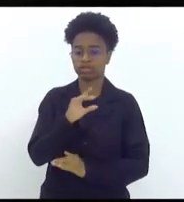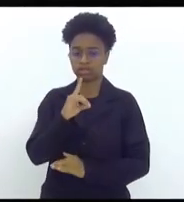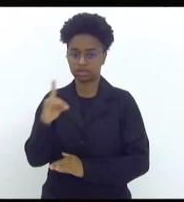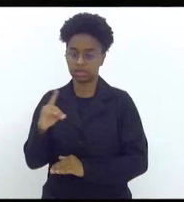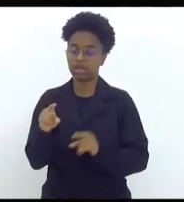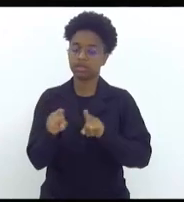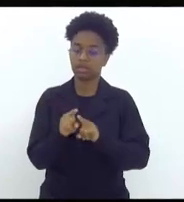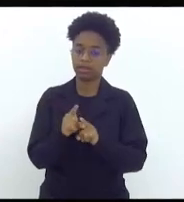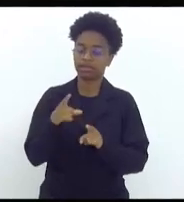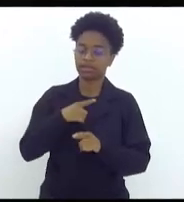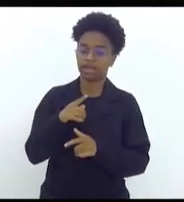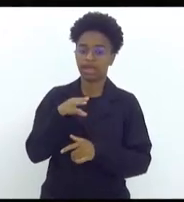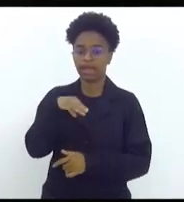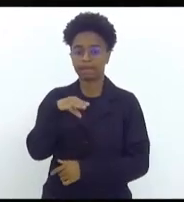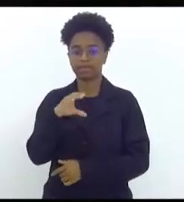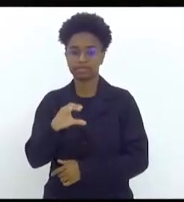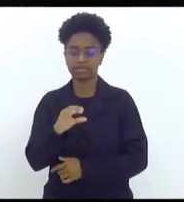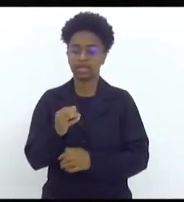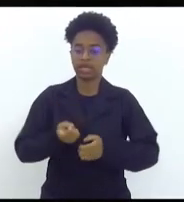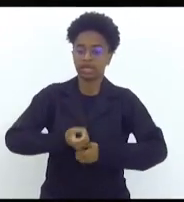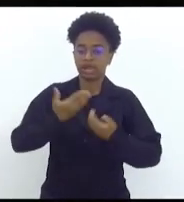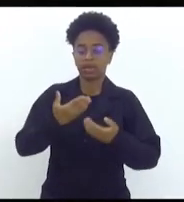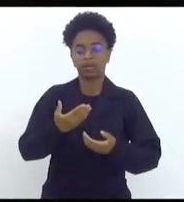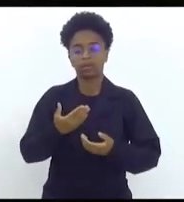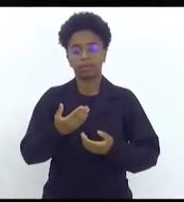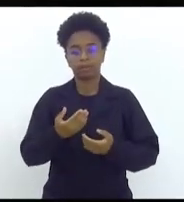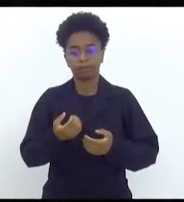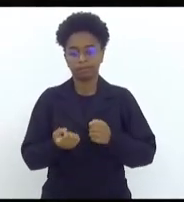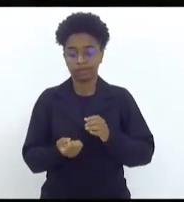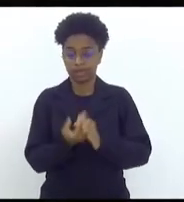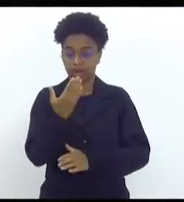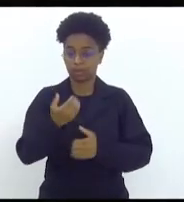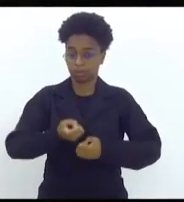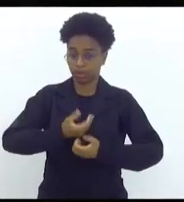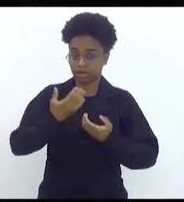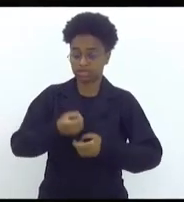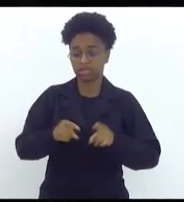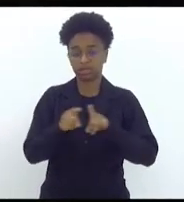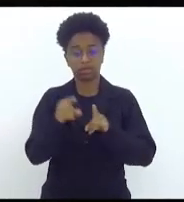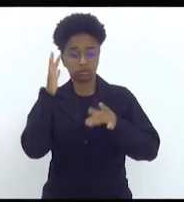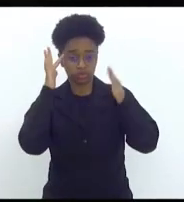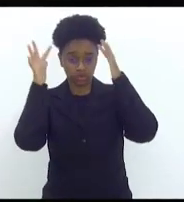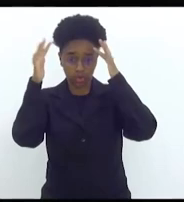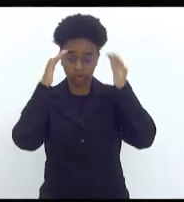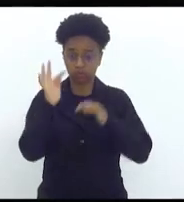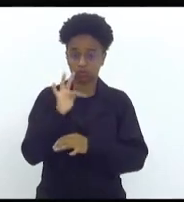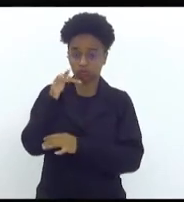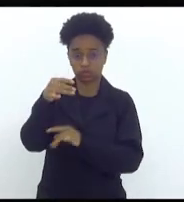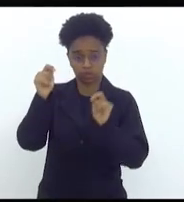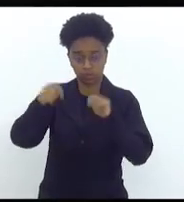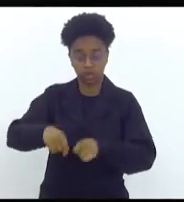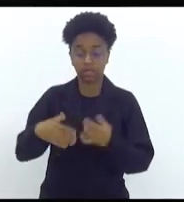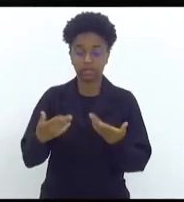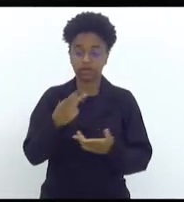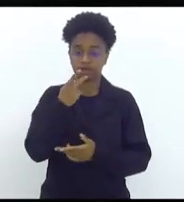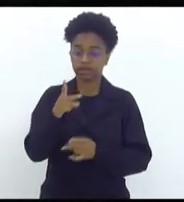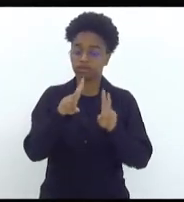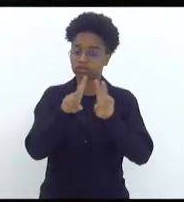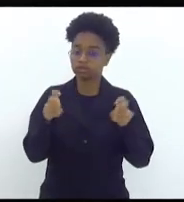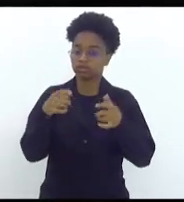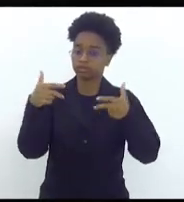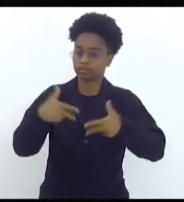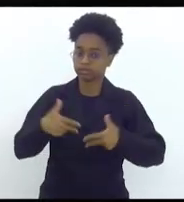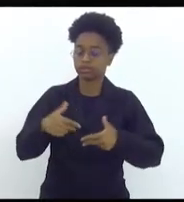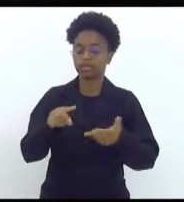MC rimando alguém criando poesia versos e sonhando com futuro possível então falar do hip hop é